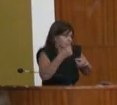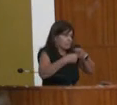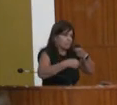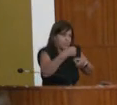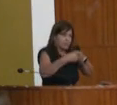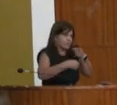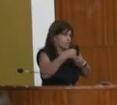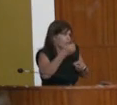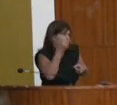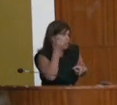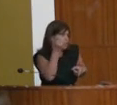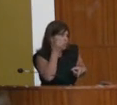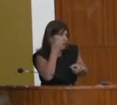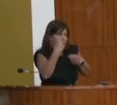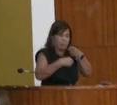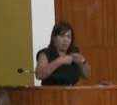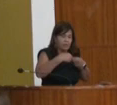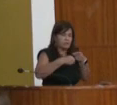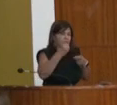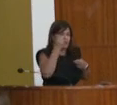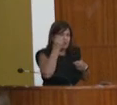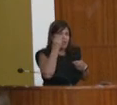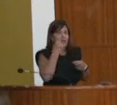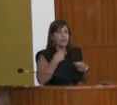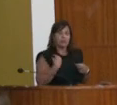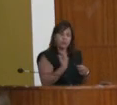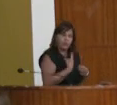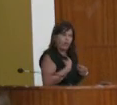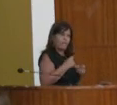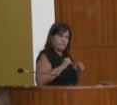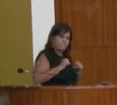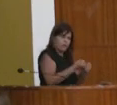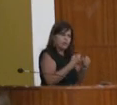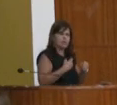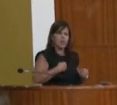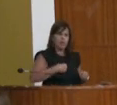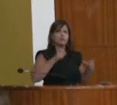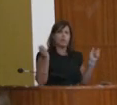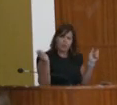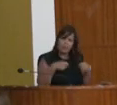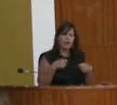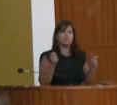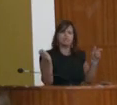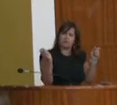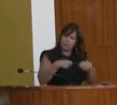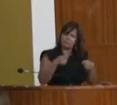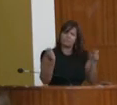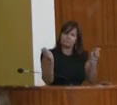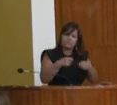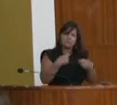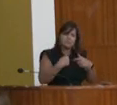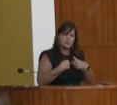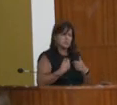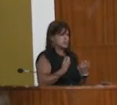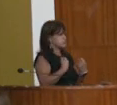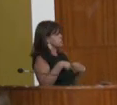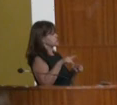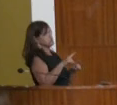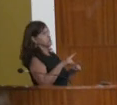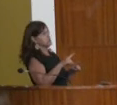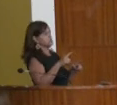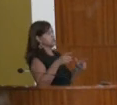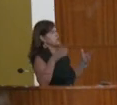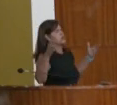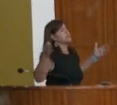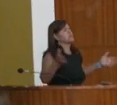de tentar, de ter que mostrar que somos capazes. Entende? É, a gente não precisa convencer ou